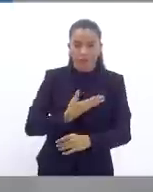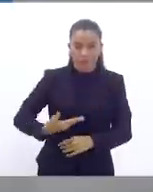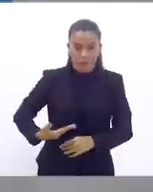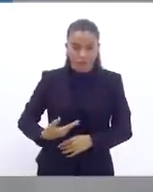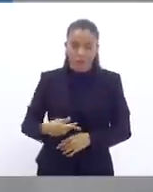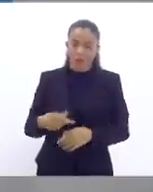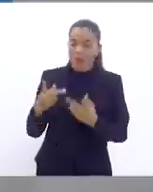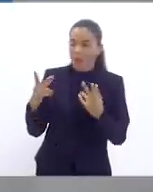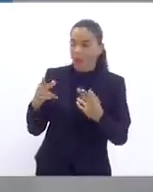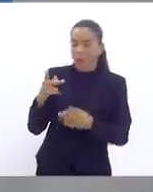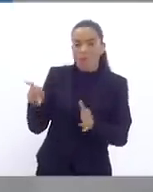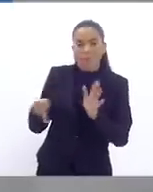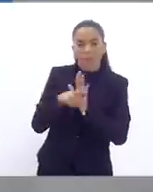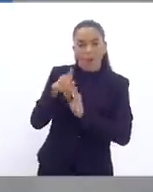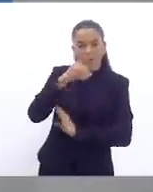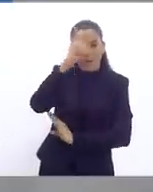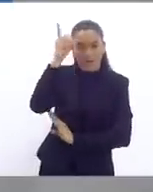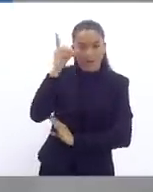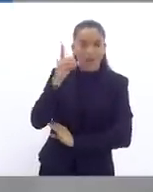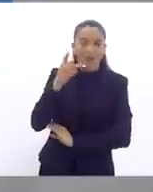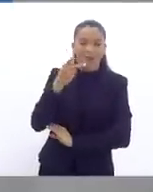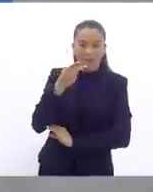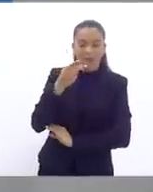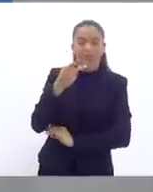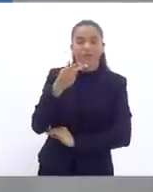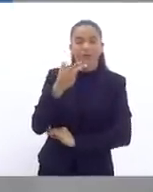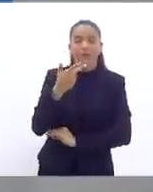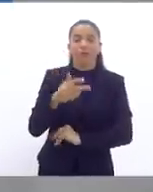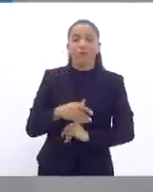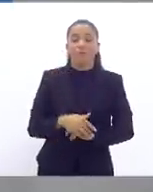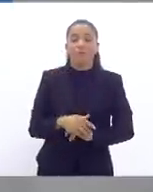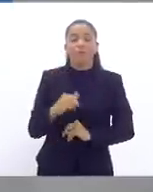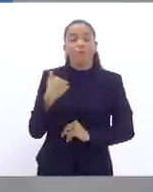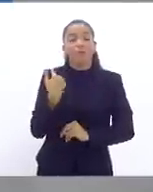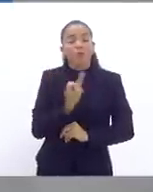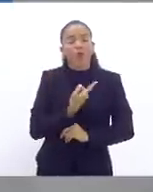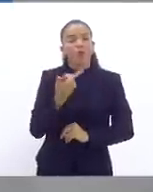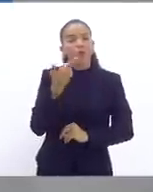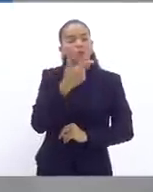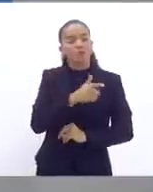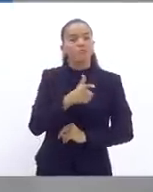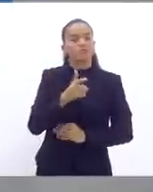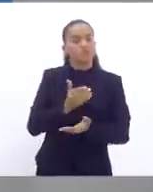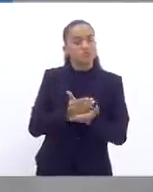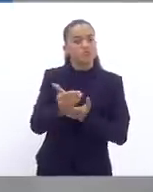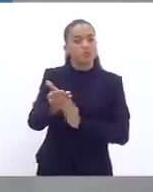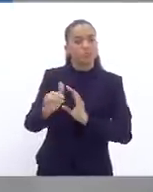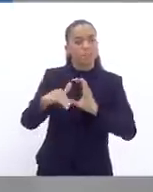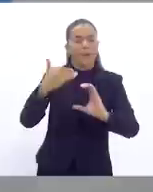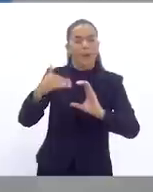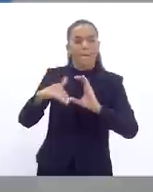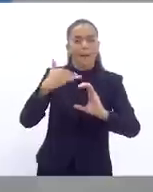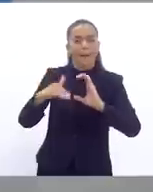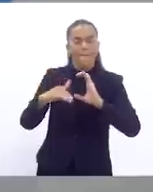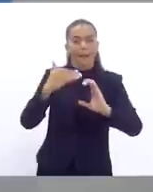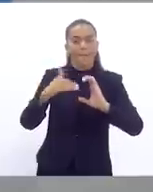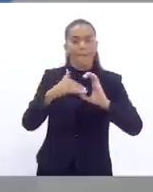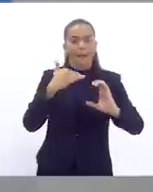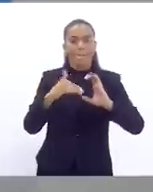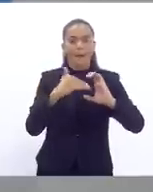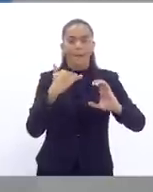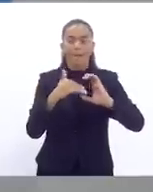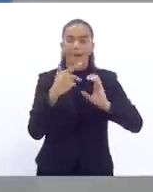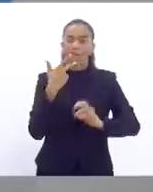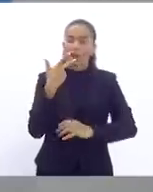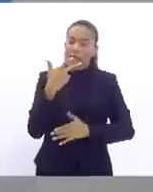o próprio Deputado dos Paulo falou nós começamos a receber inúmeros e-mails né falando